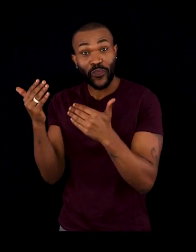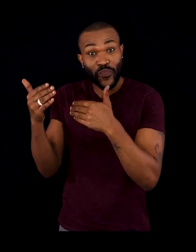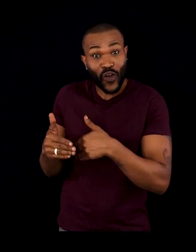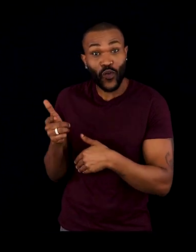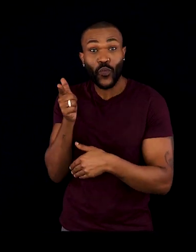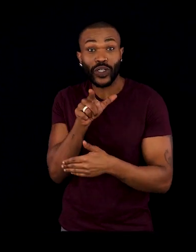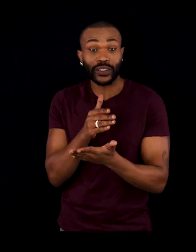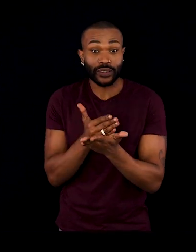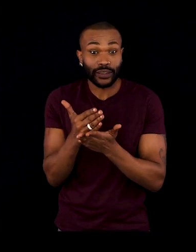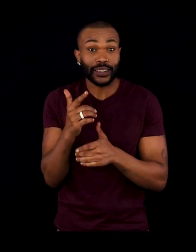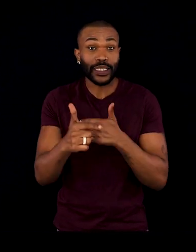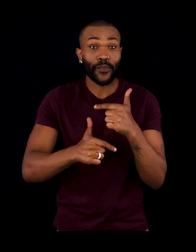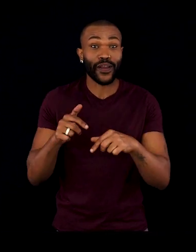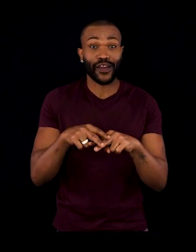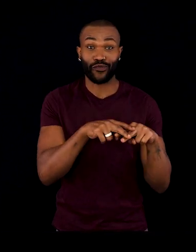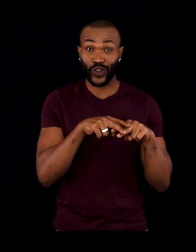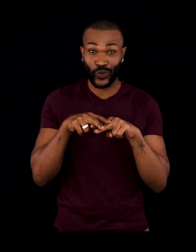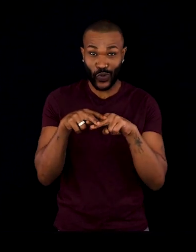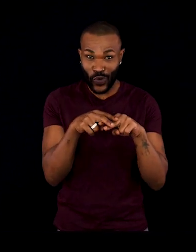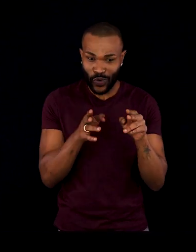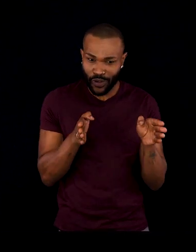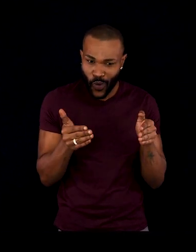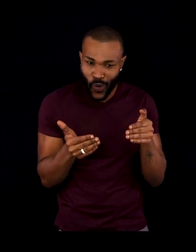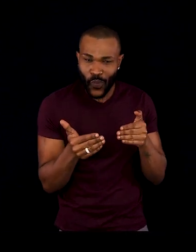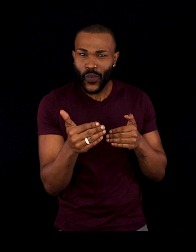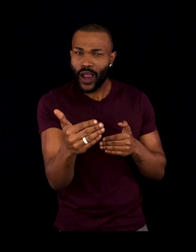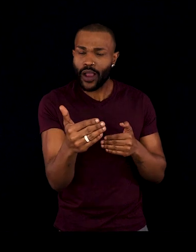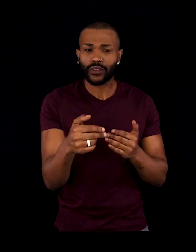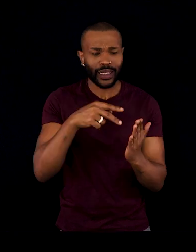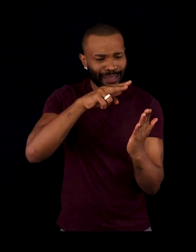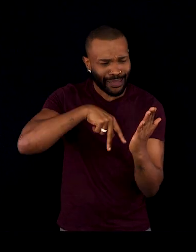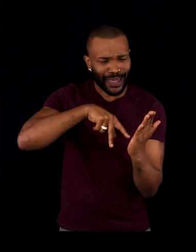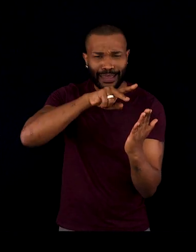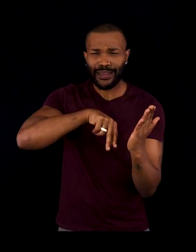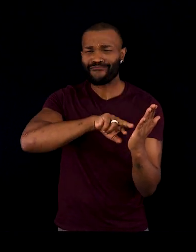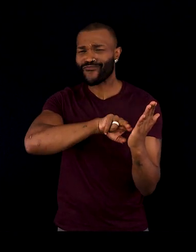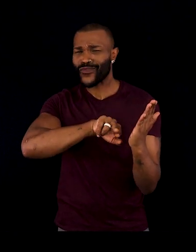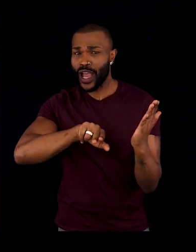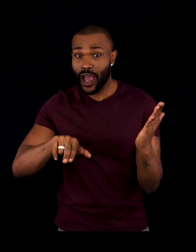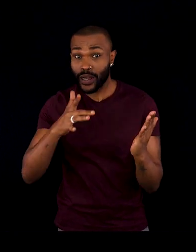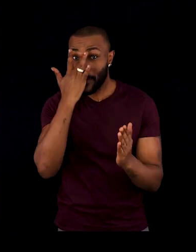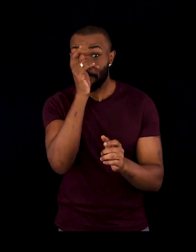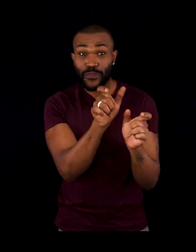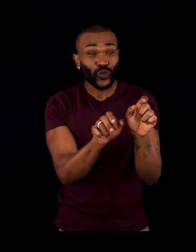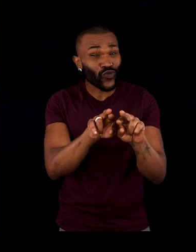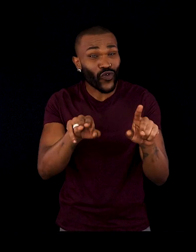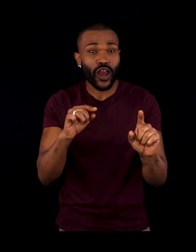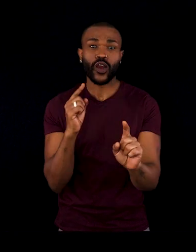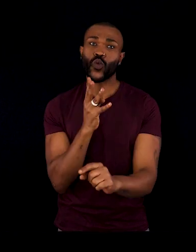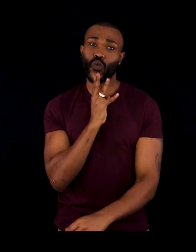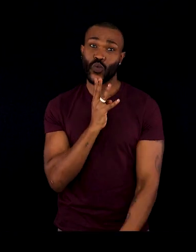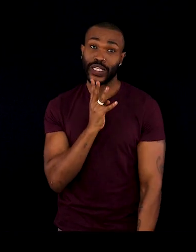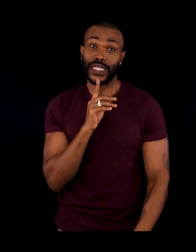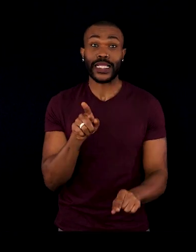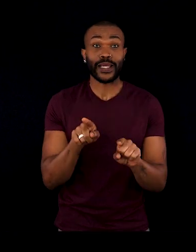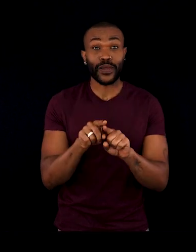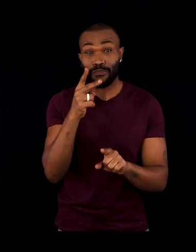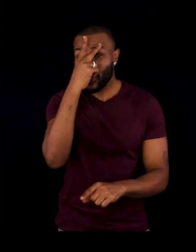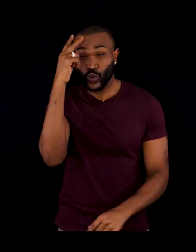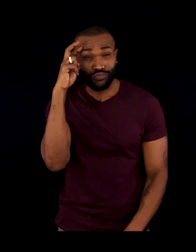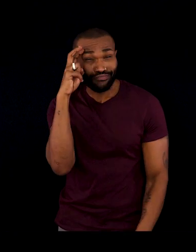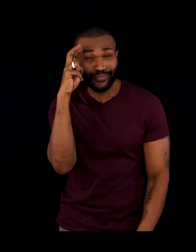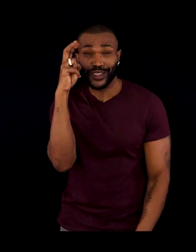como revisor. E a partir desse momento, quanta coisa eu li, quanta gente eu conheci, quantos